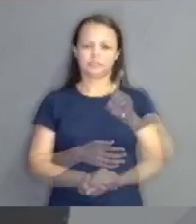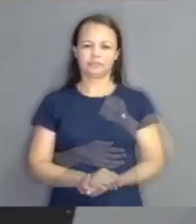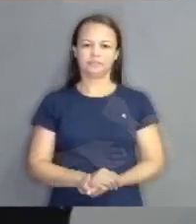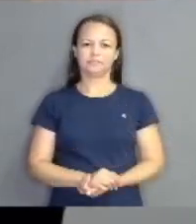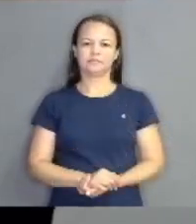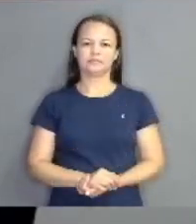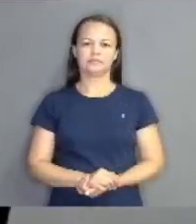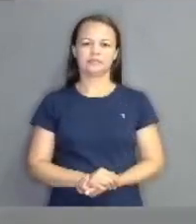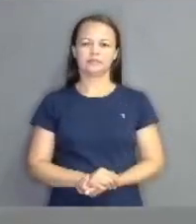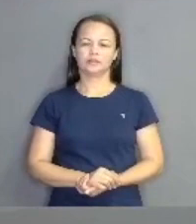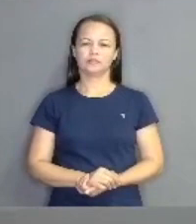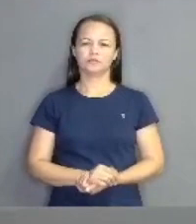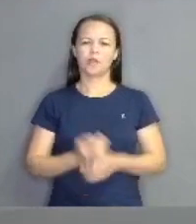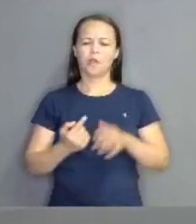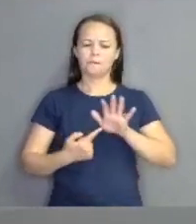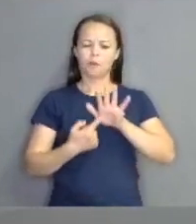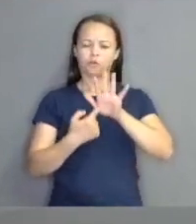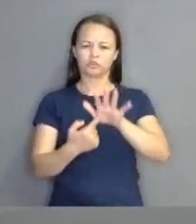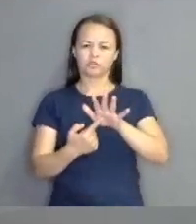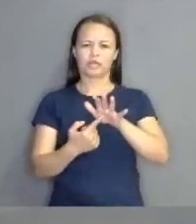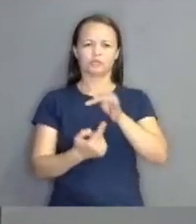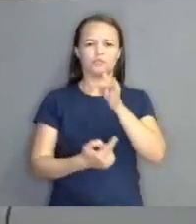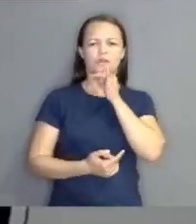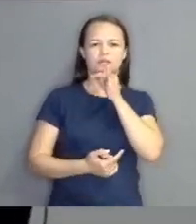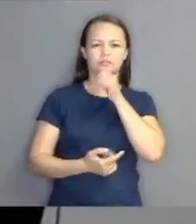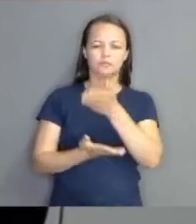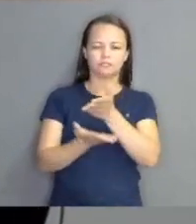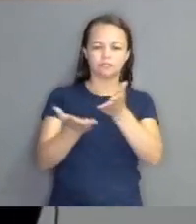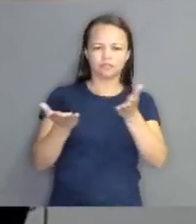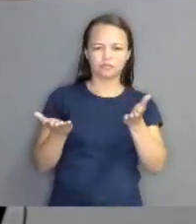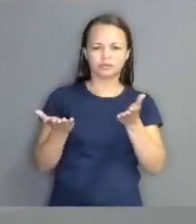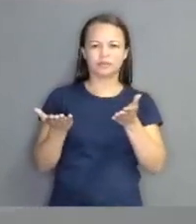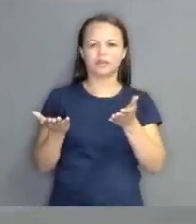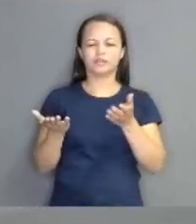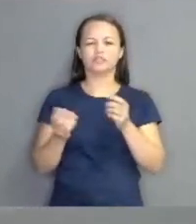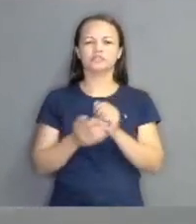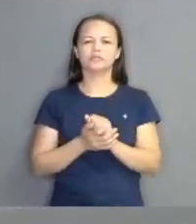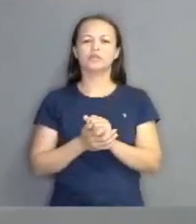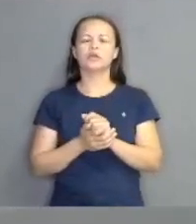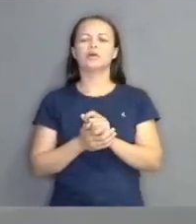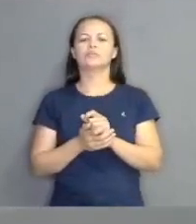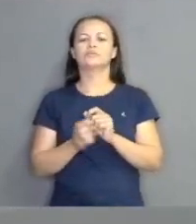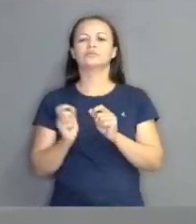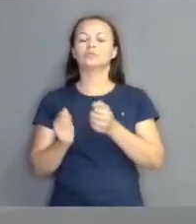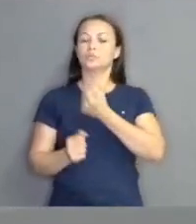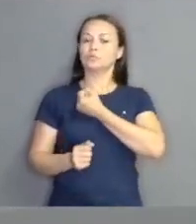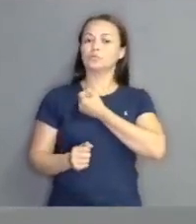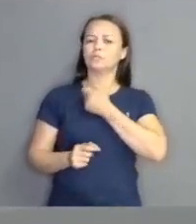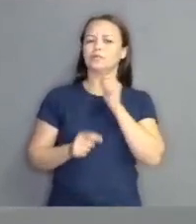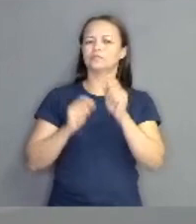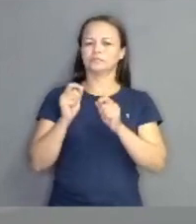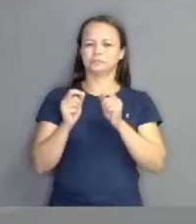unidades. Trazendo outro exemplo aqui para vocês, tá? Do seguinte número,